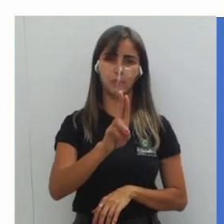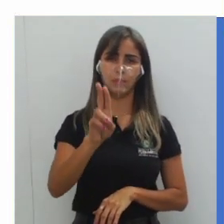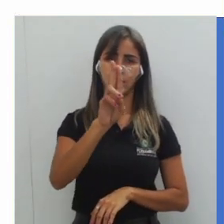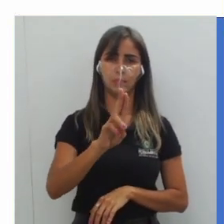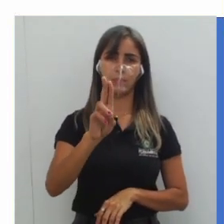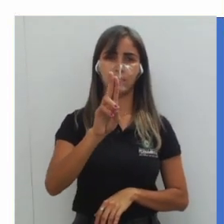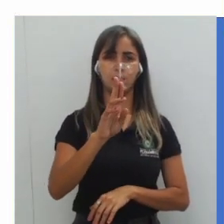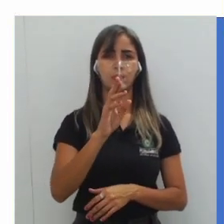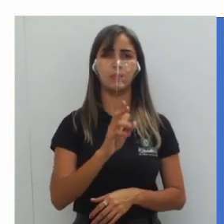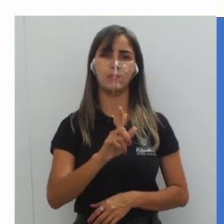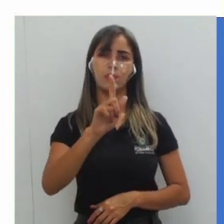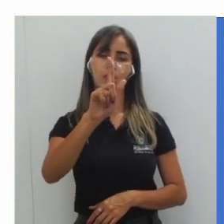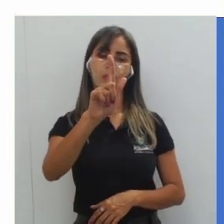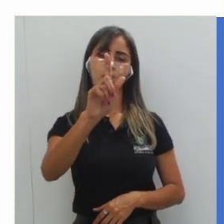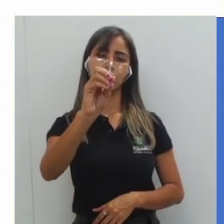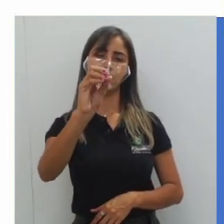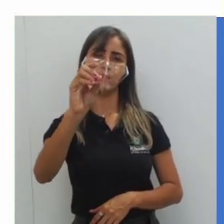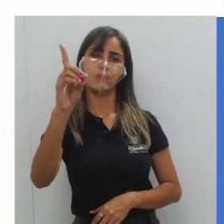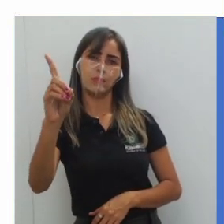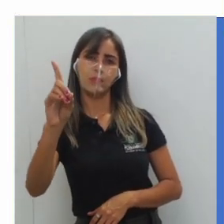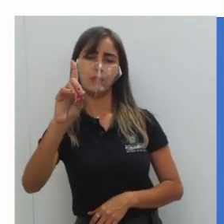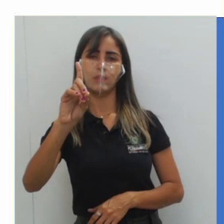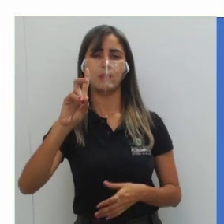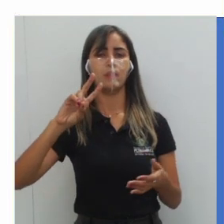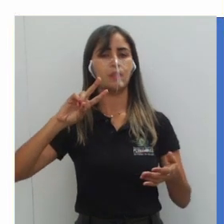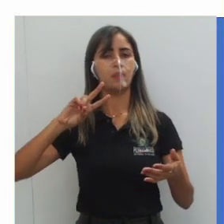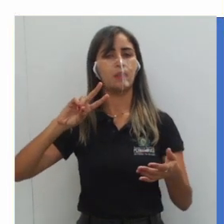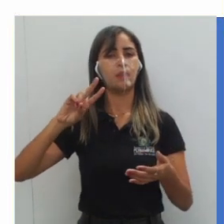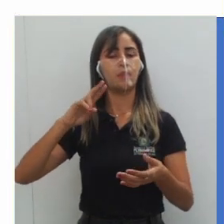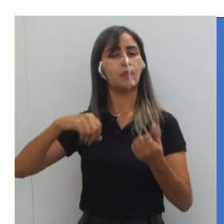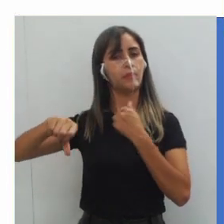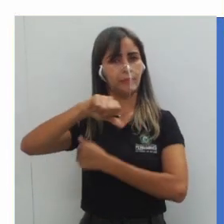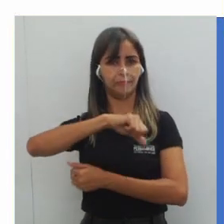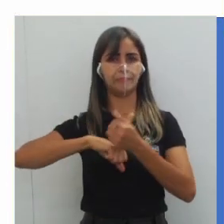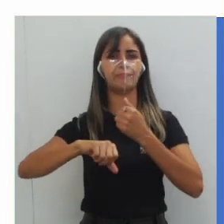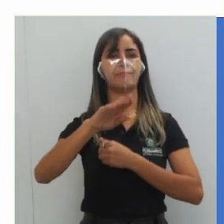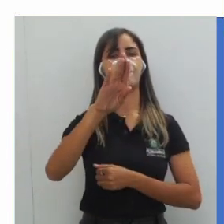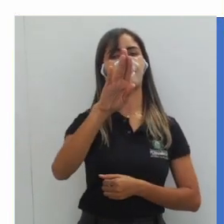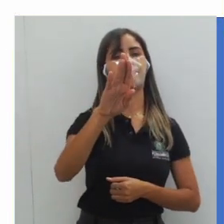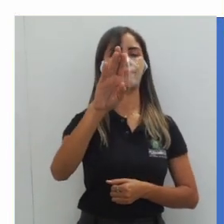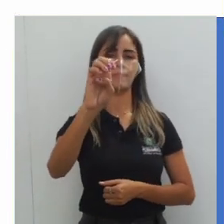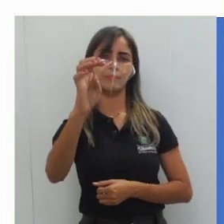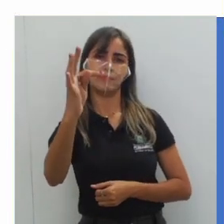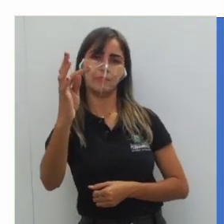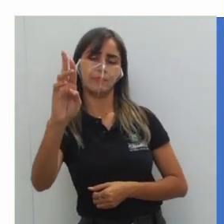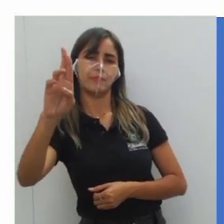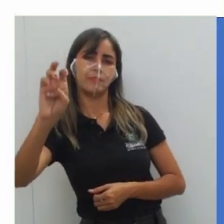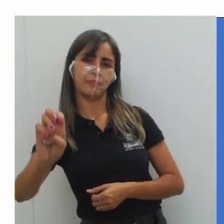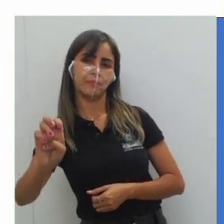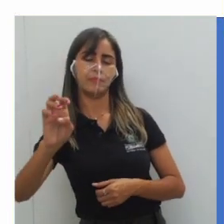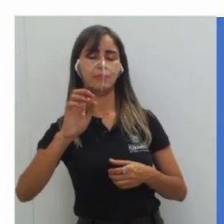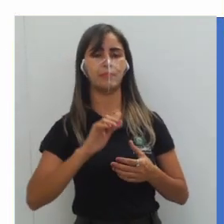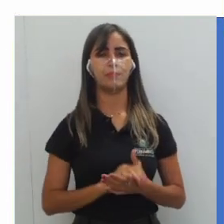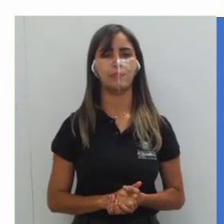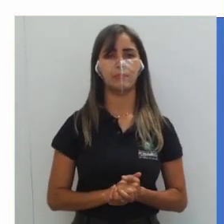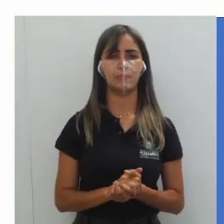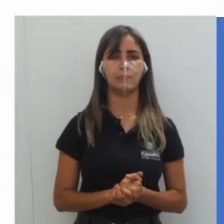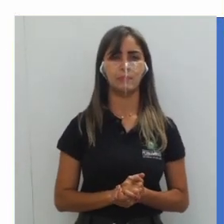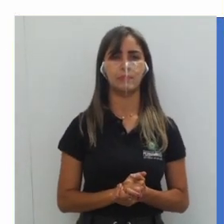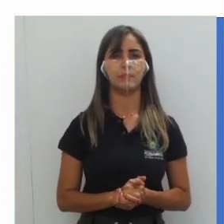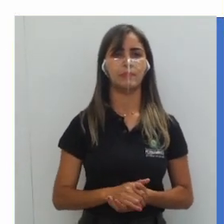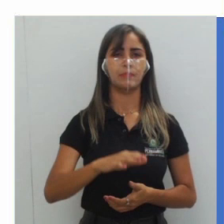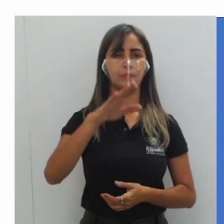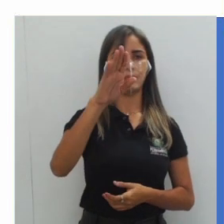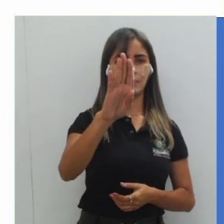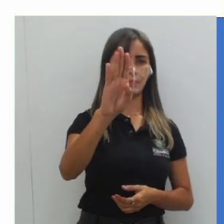não vou usar good. Esse good ele passa a ser better. Então fica better than. Por exemplo,